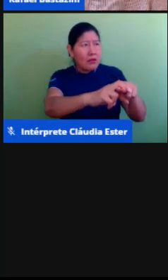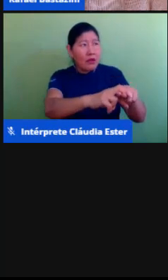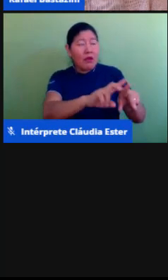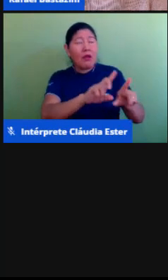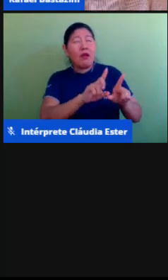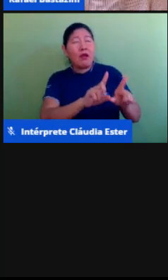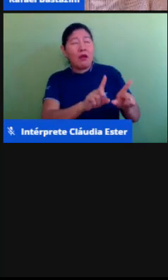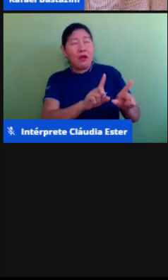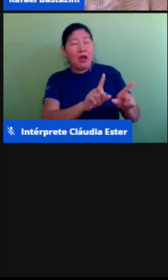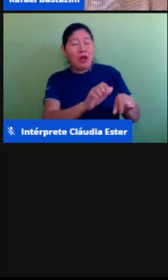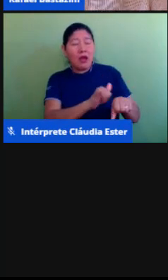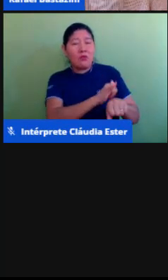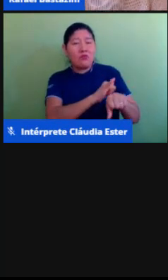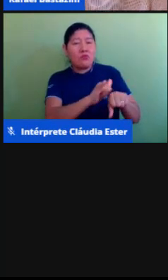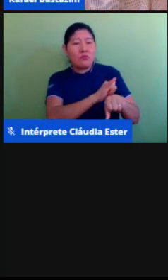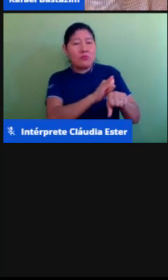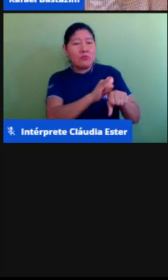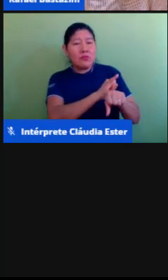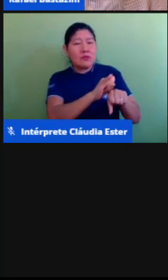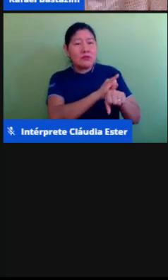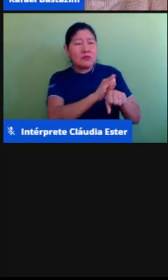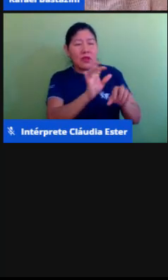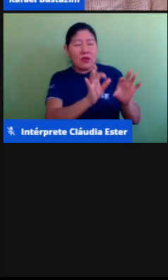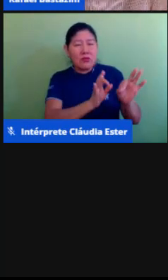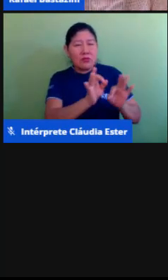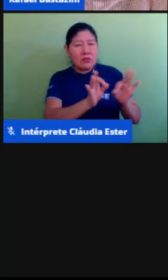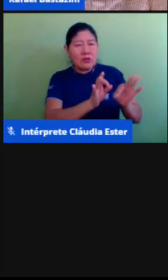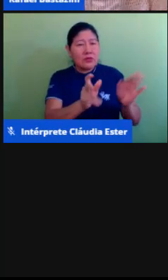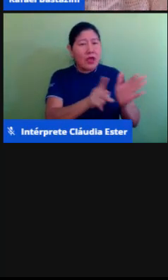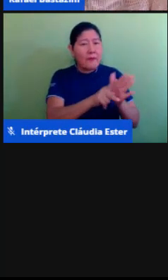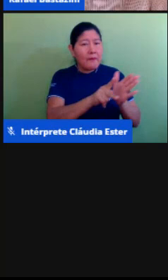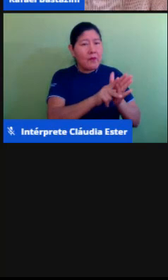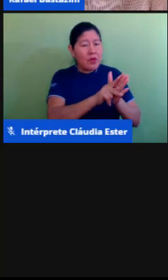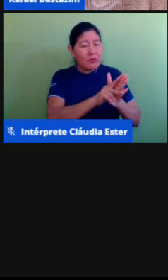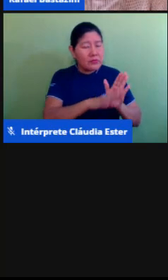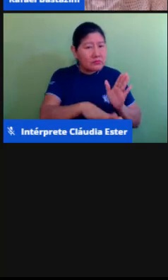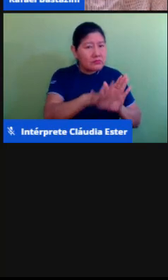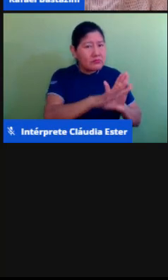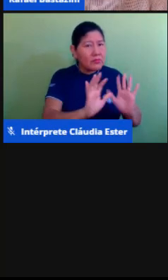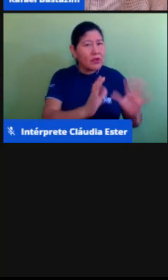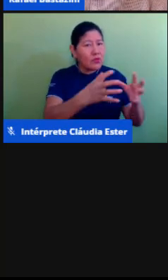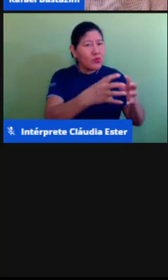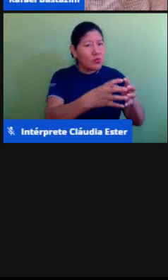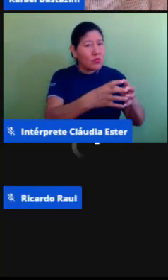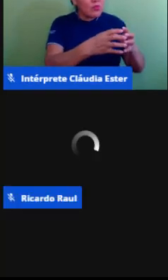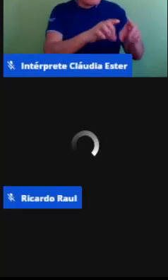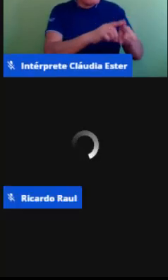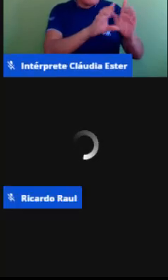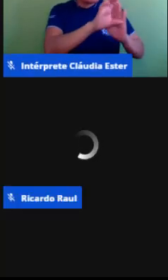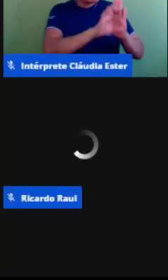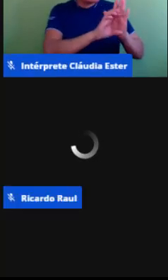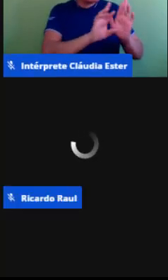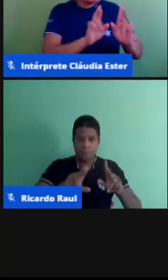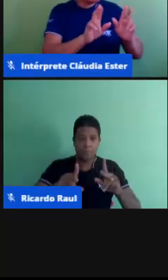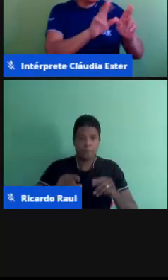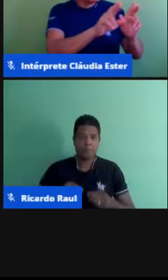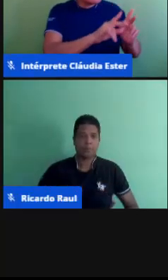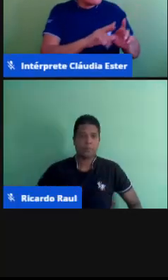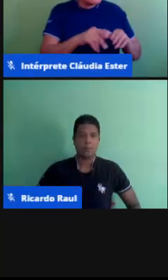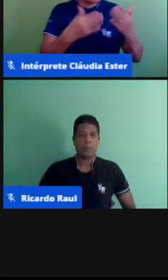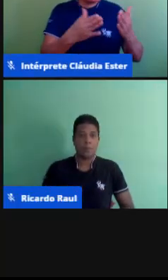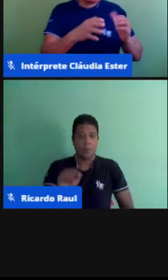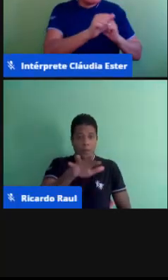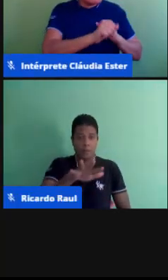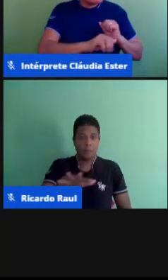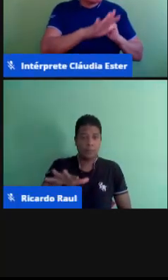simulação daquilo que seria o espaço público, porém com conteúdos completamente diferentes. Ou seja, um espaço